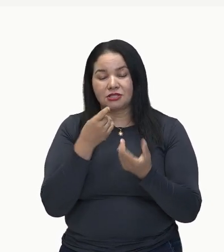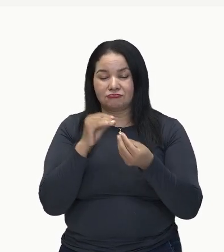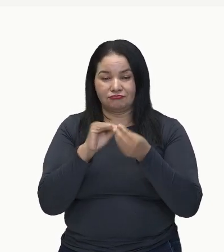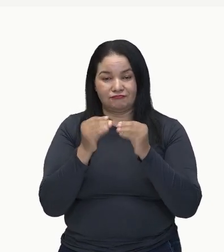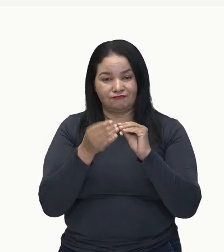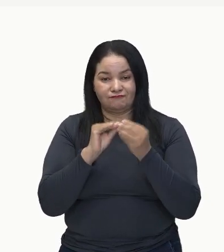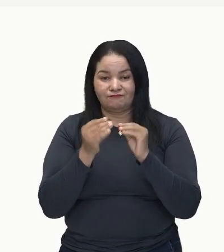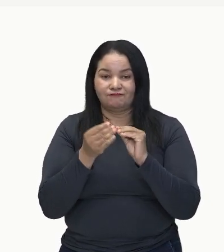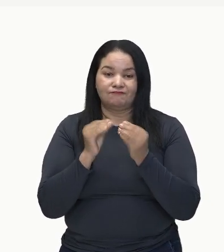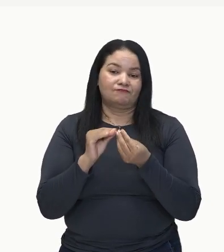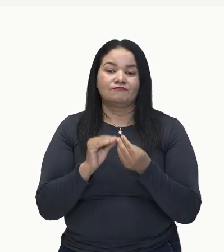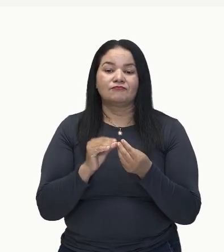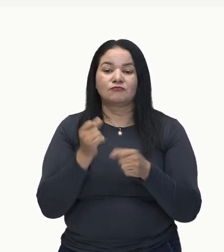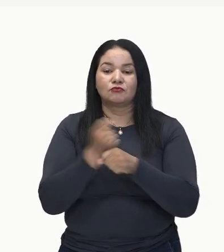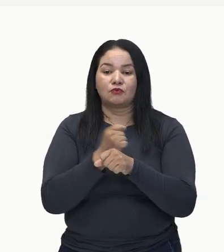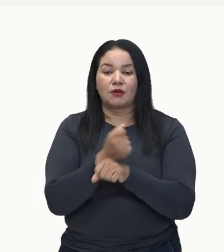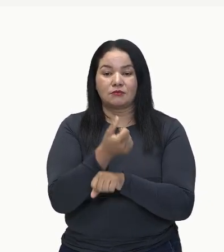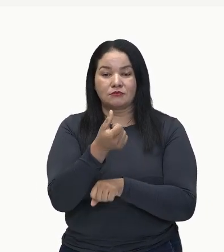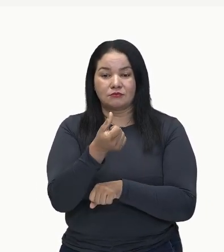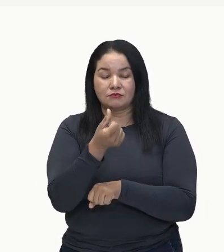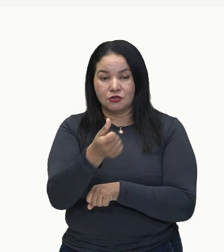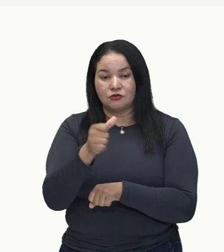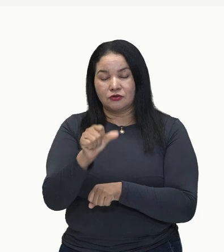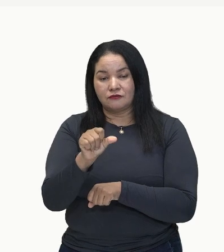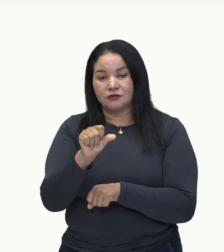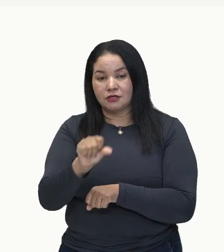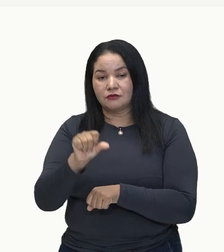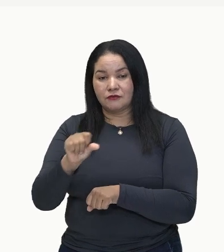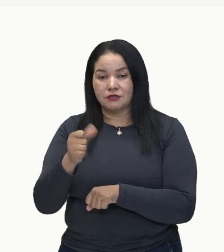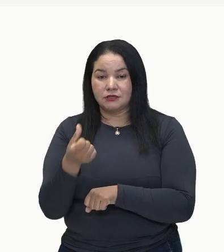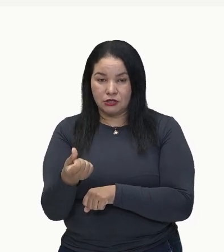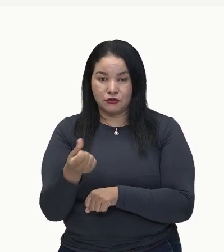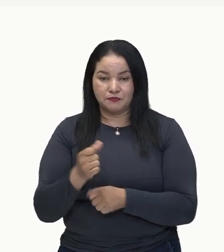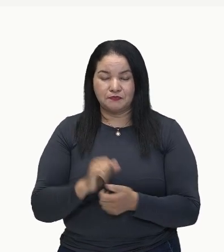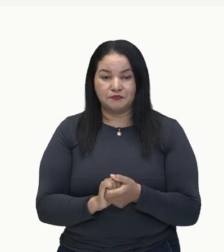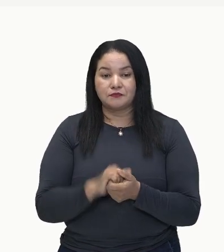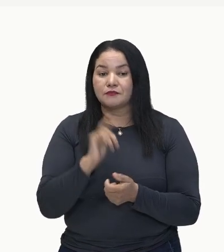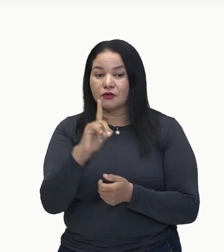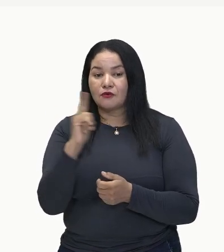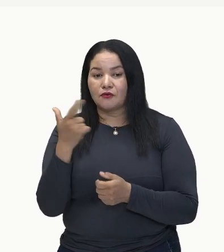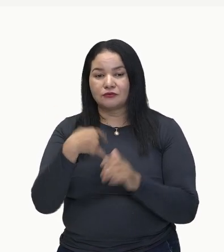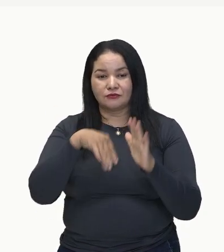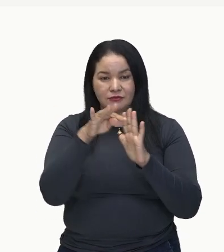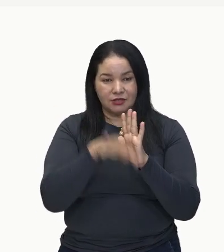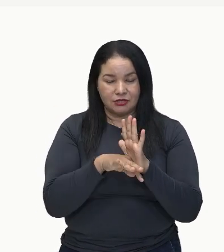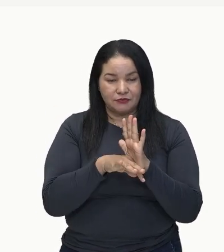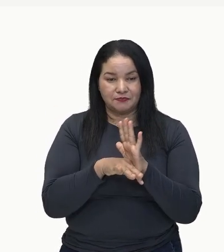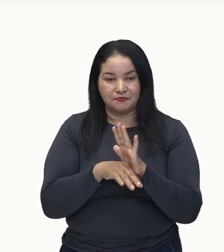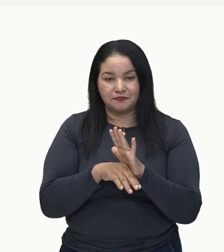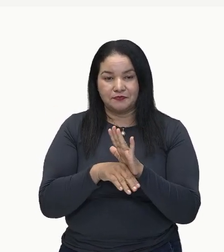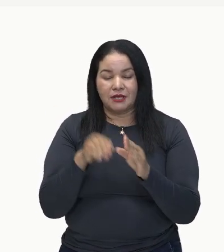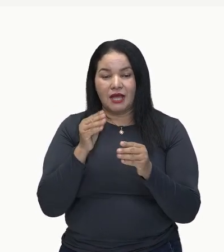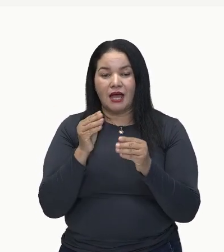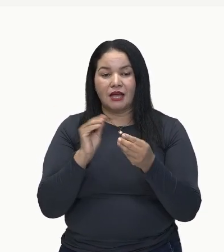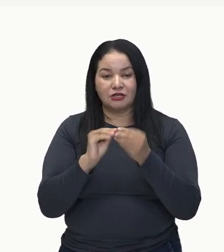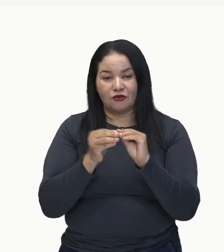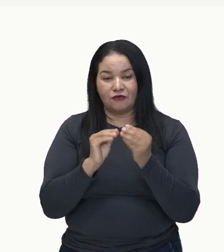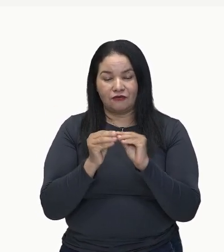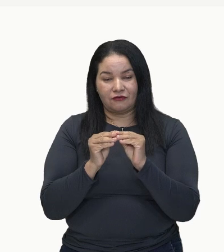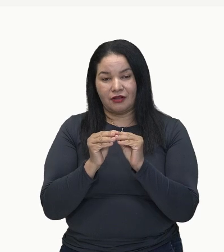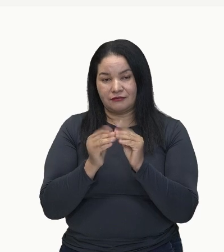em 1996. Vamos ver aqui outro texto aqui que já elogia a novela. Novela é